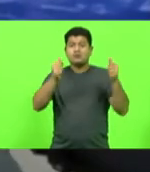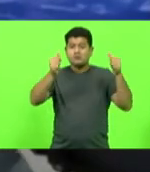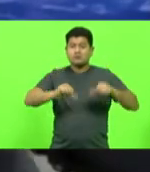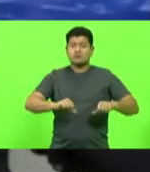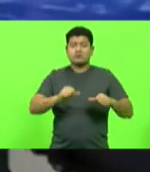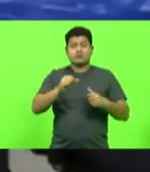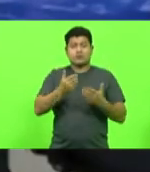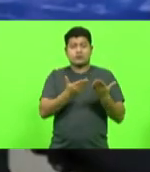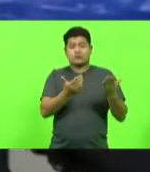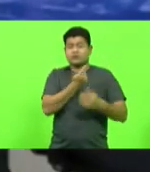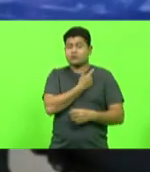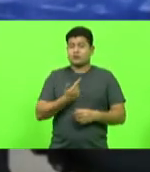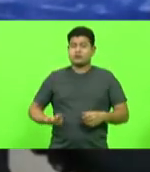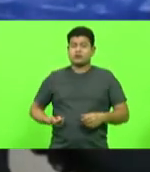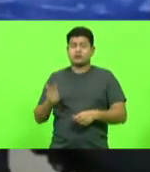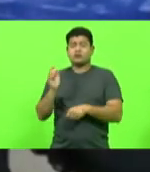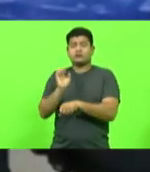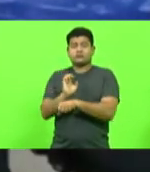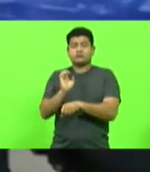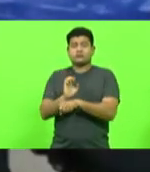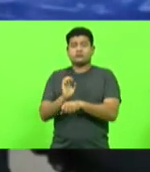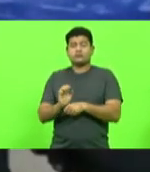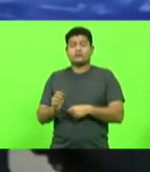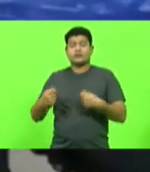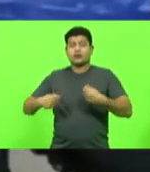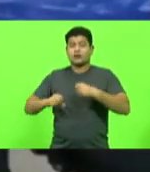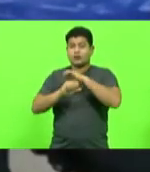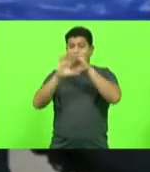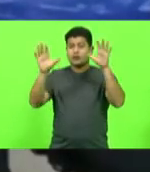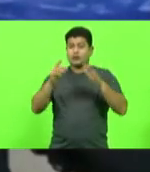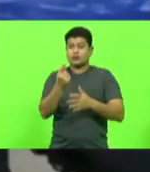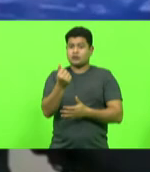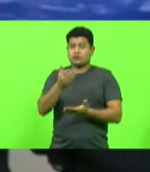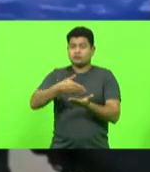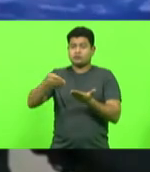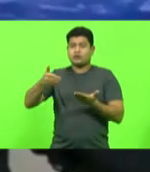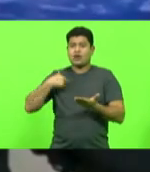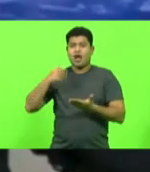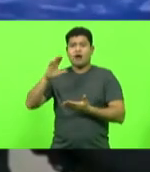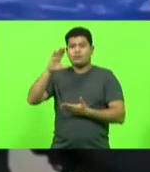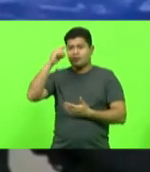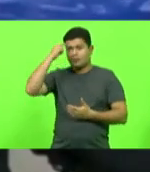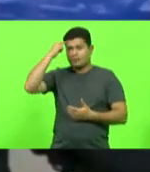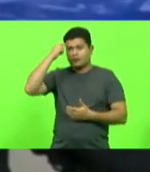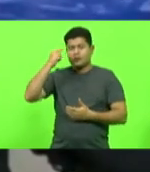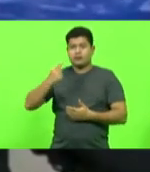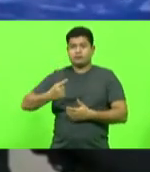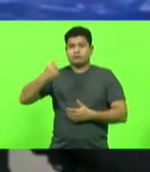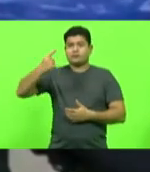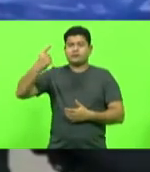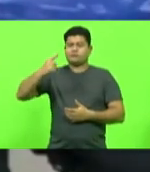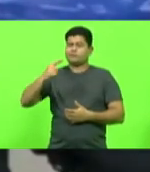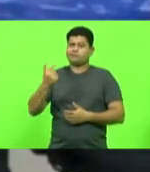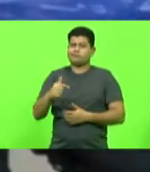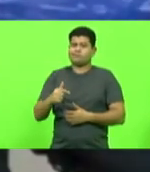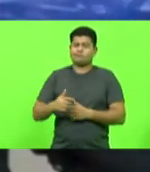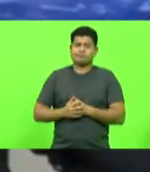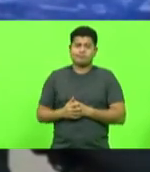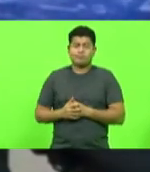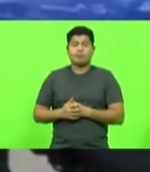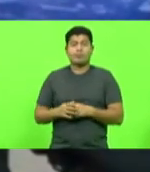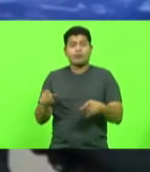disso, principalmente de financiamento de política pública, que não é prioridade estatal. Então, também,